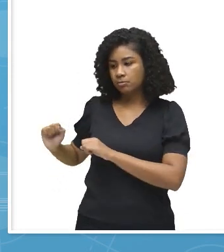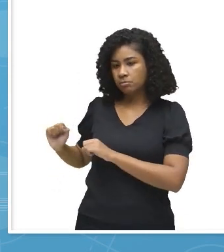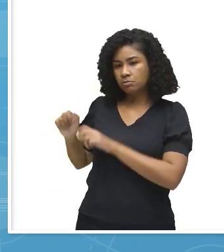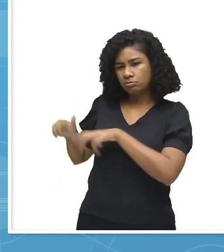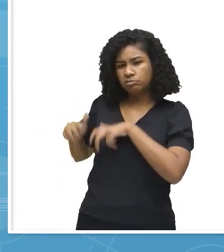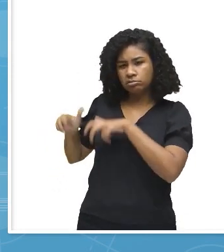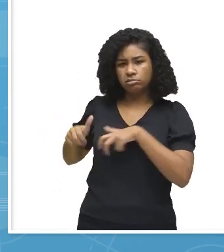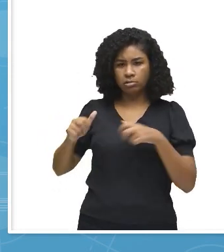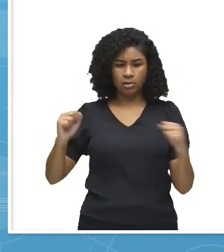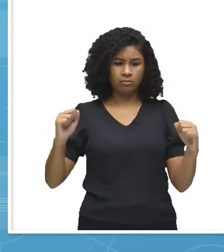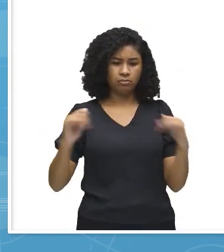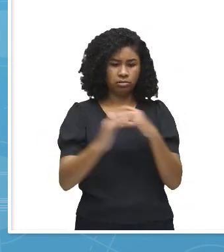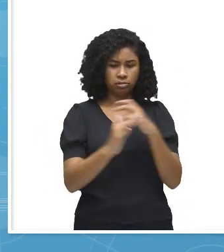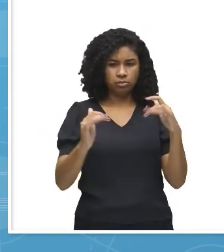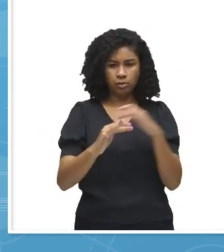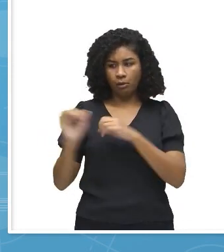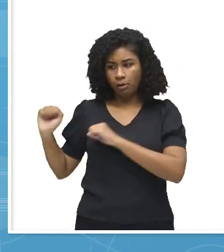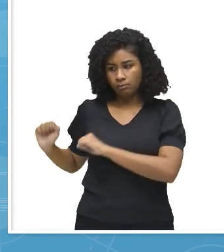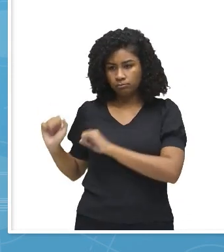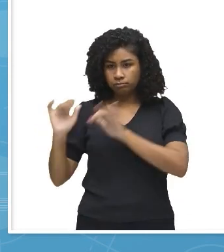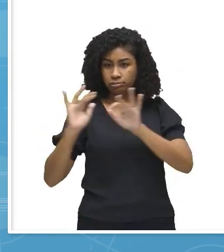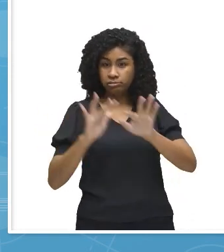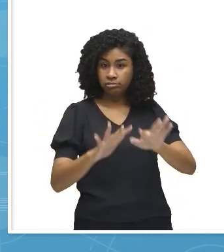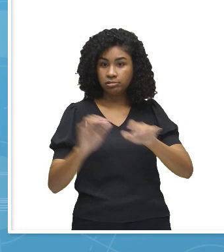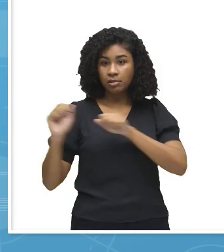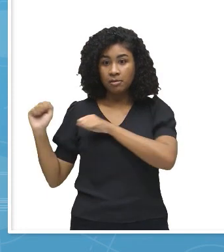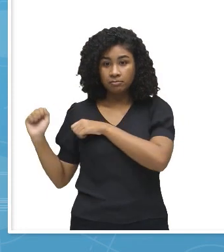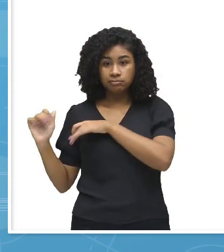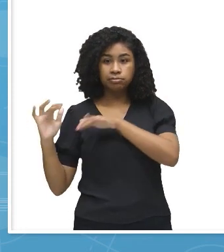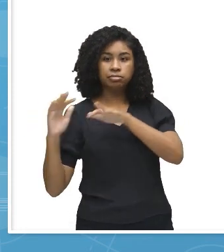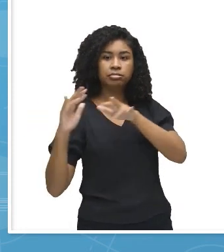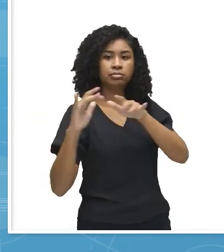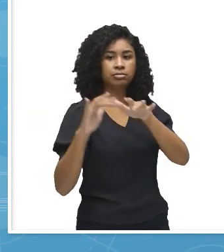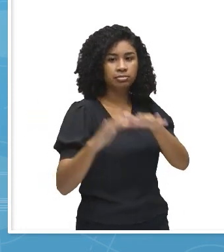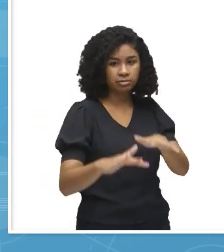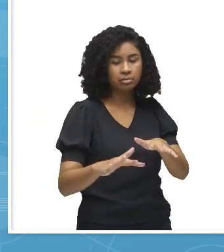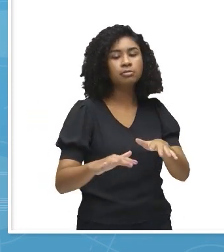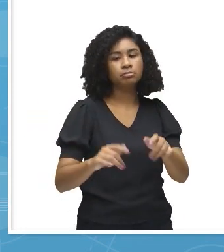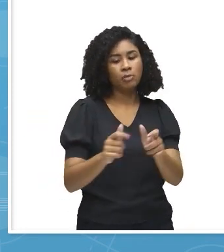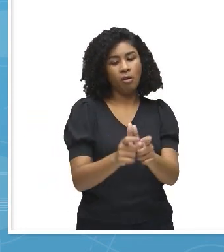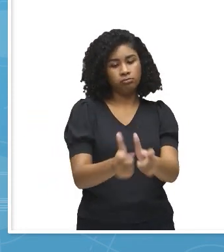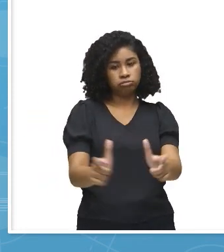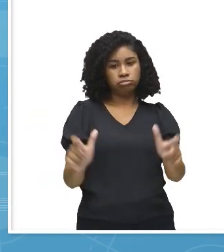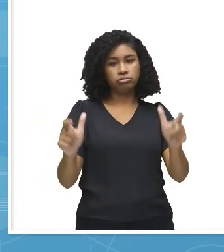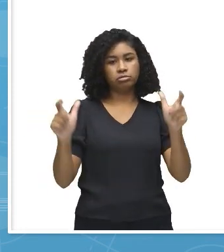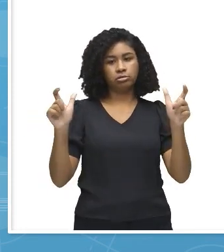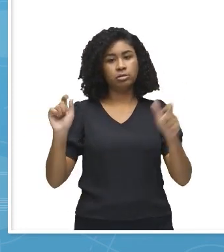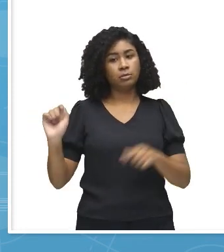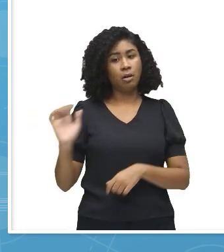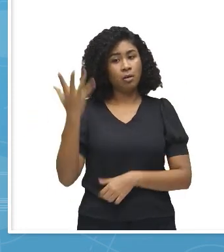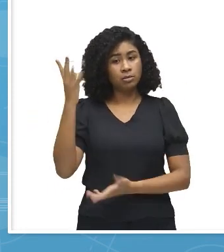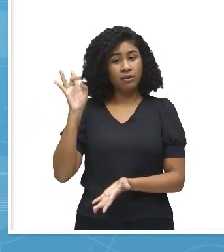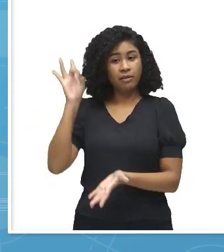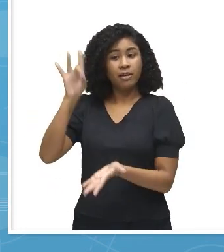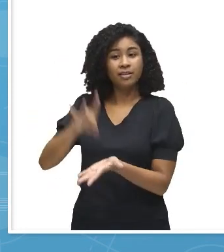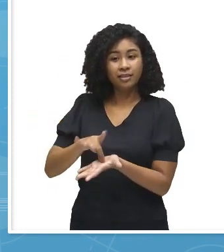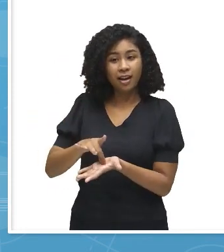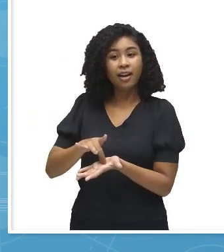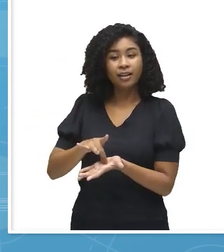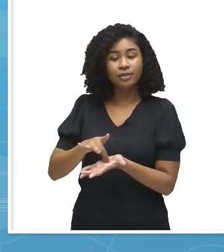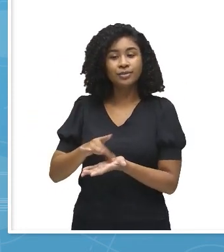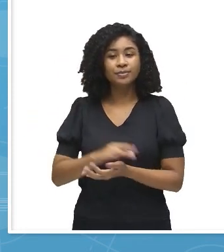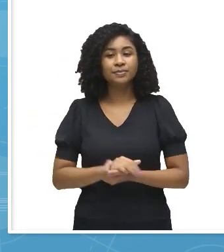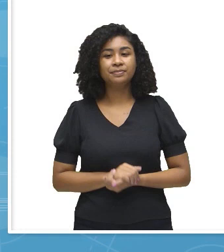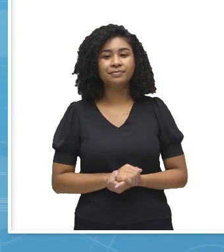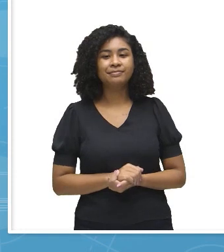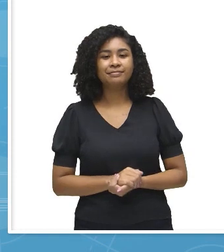né? Ou como a gente pode chamar também de êxodo rural, né? Que a gente falou, inclusive, na nossa última